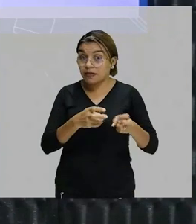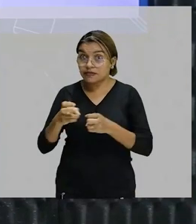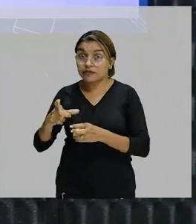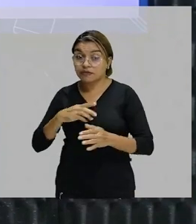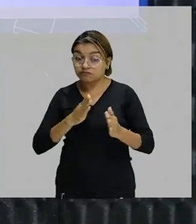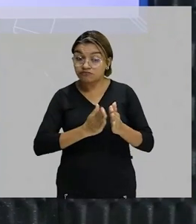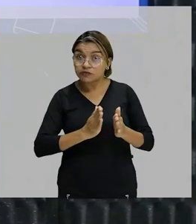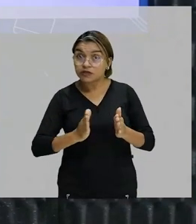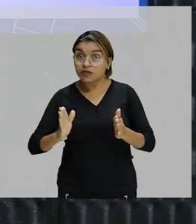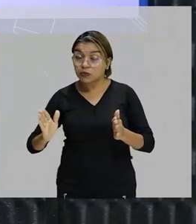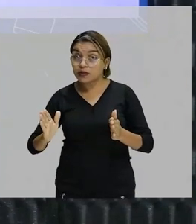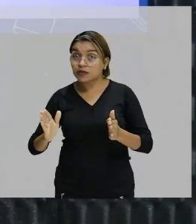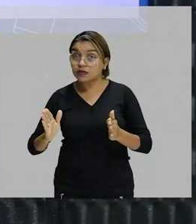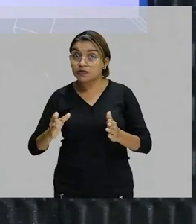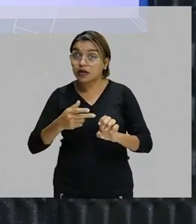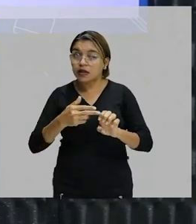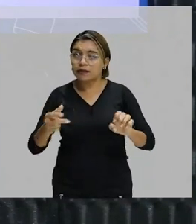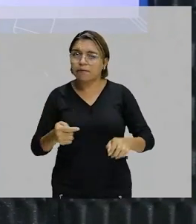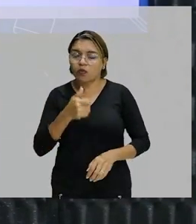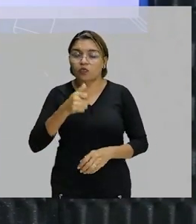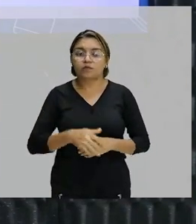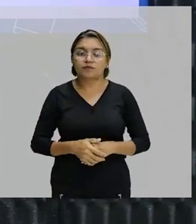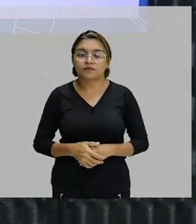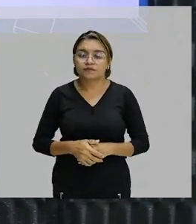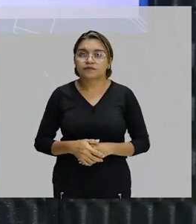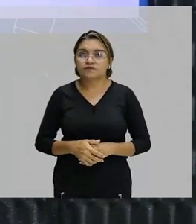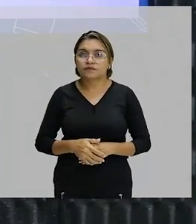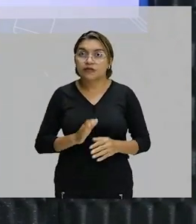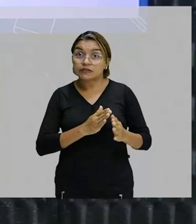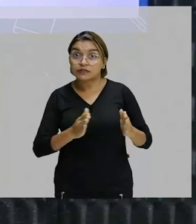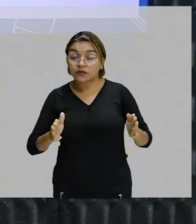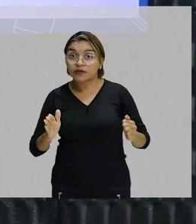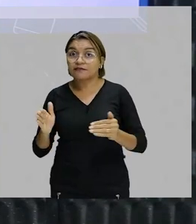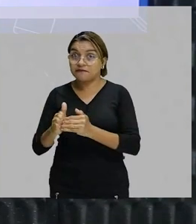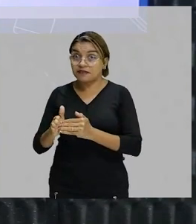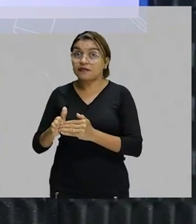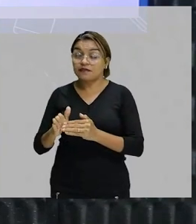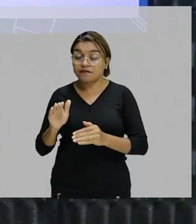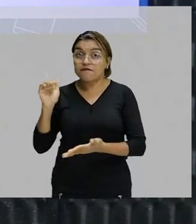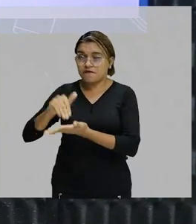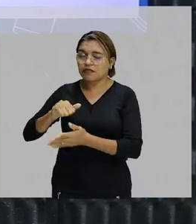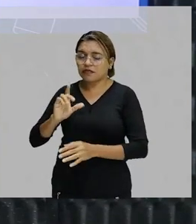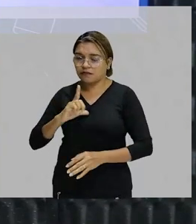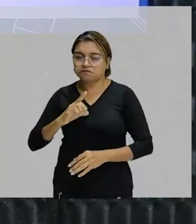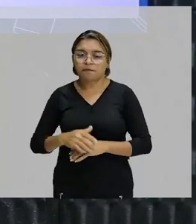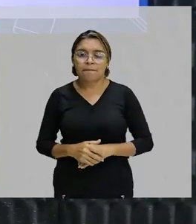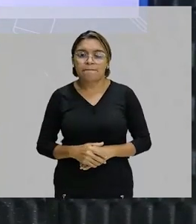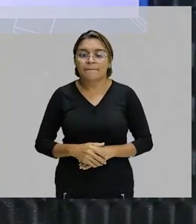sequência né com poucos elementos uma sequência finita e eu preciso determinar a soma dos termos dela ora vou pegar